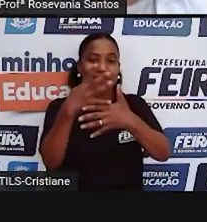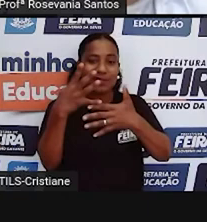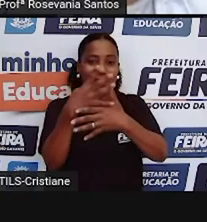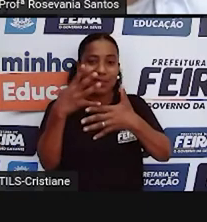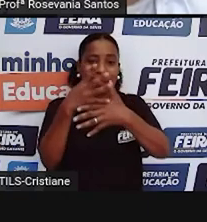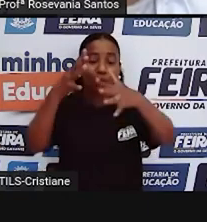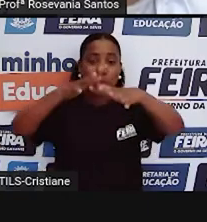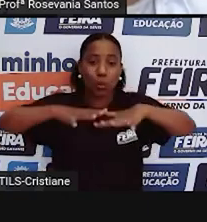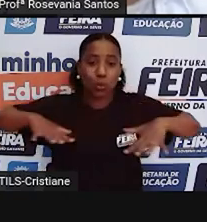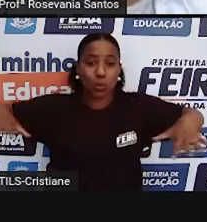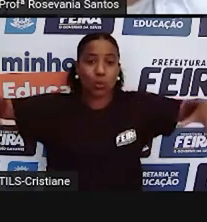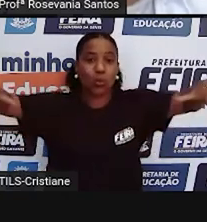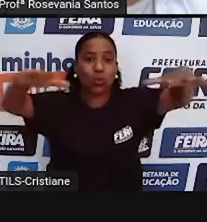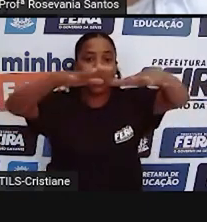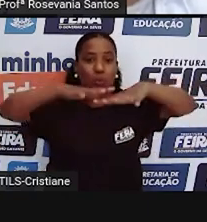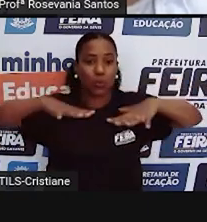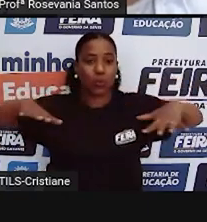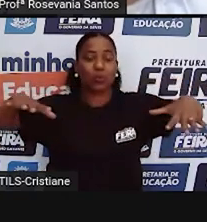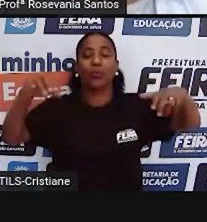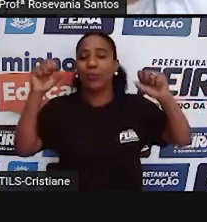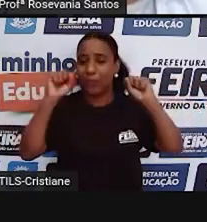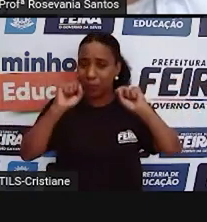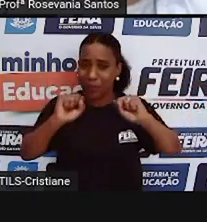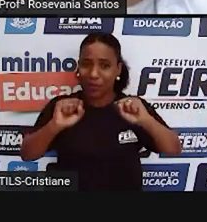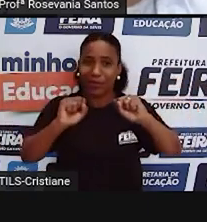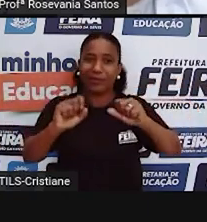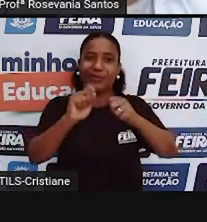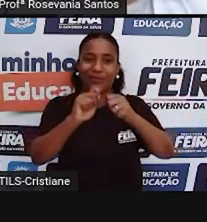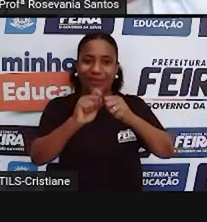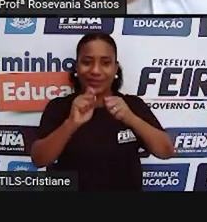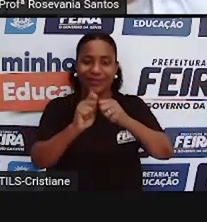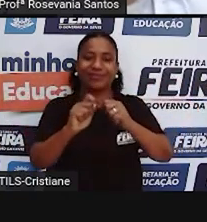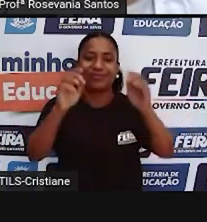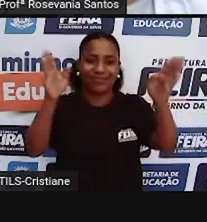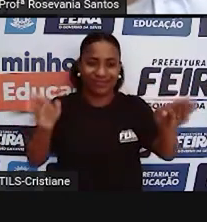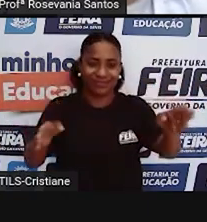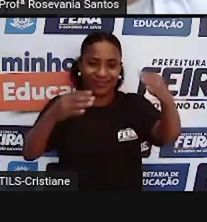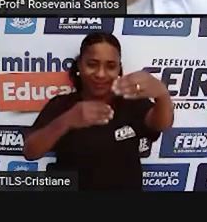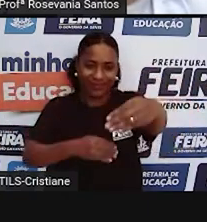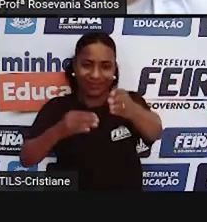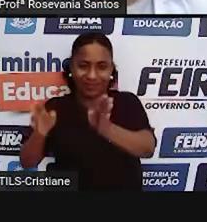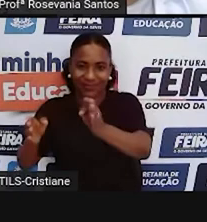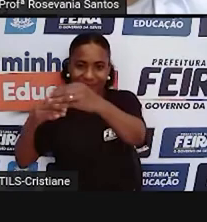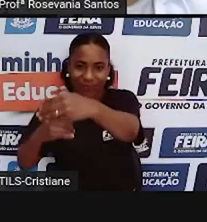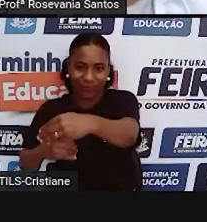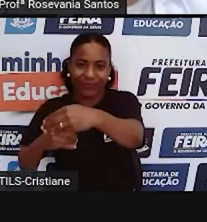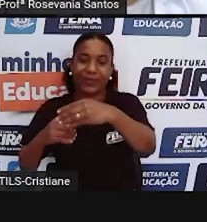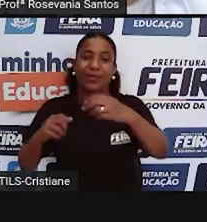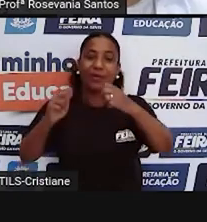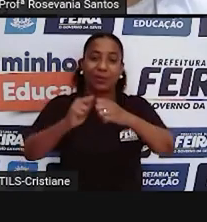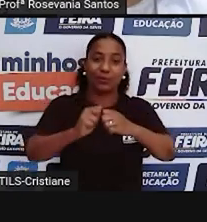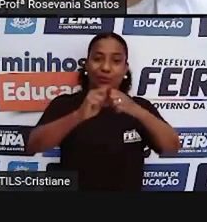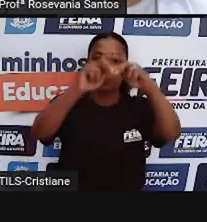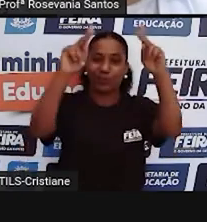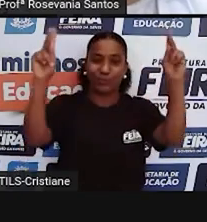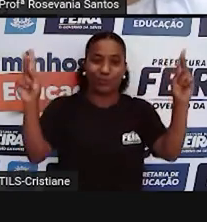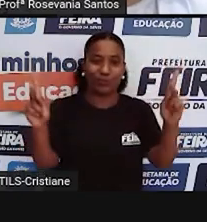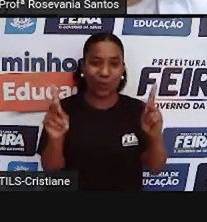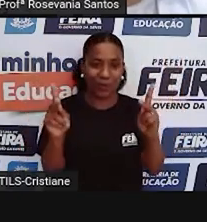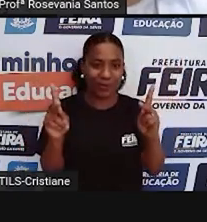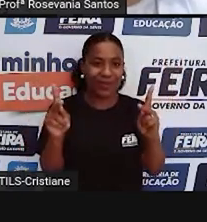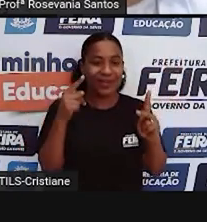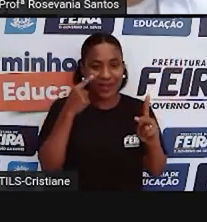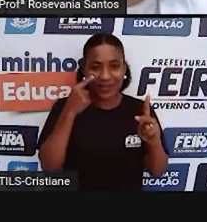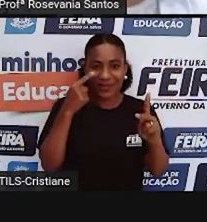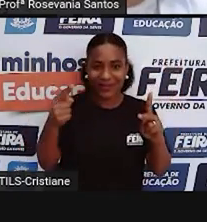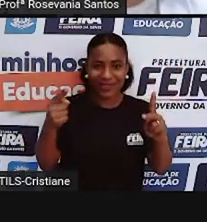cidade inteira para ver como é que vai ficar. Então, é de condomínios, né, no shopping de Irão Mexer, tem essa semana mesmo, tem um